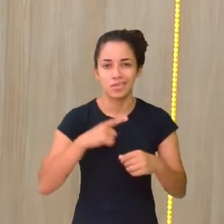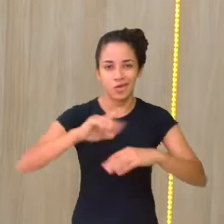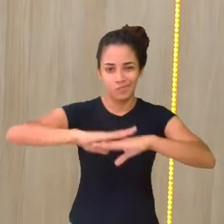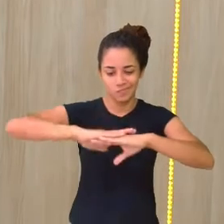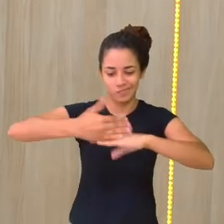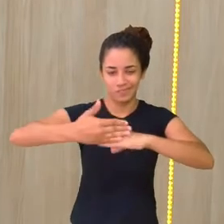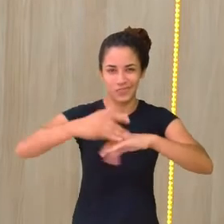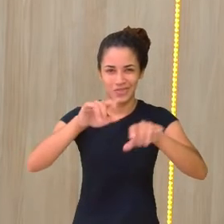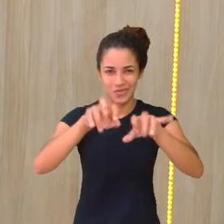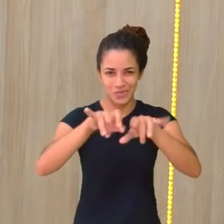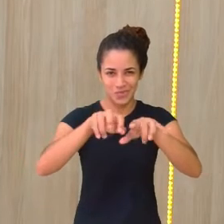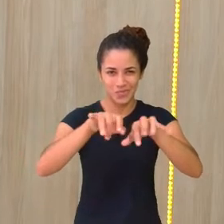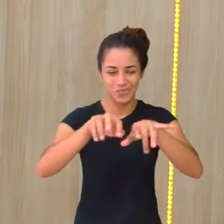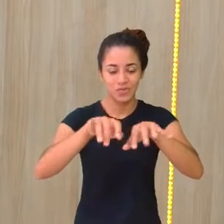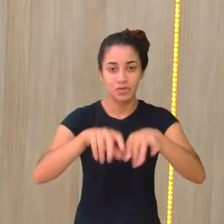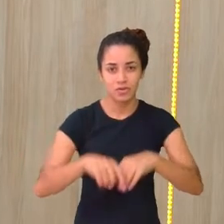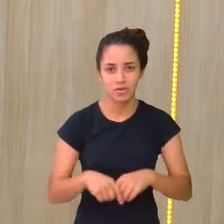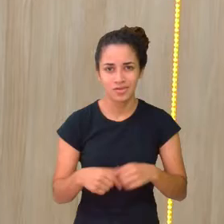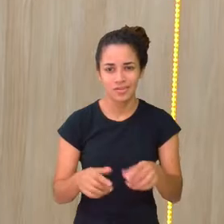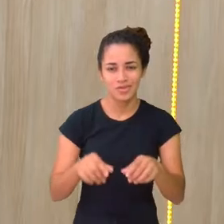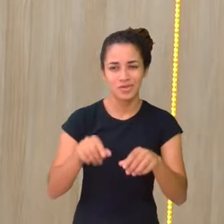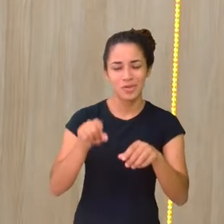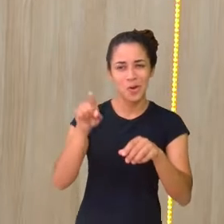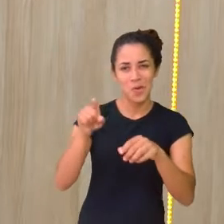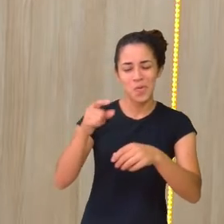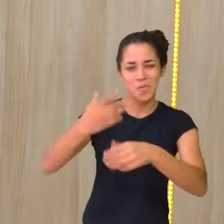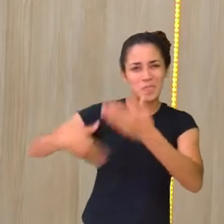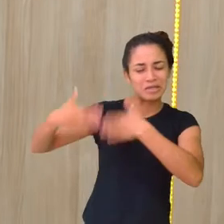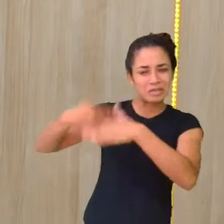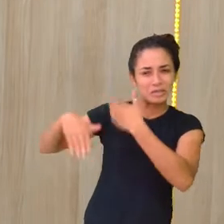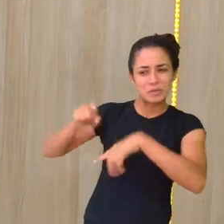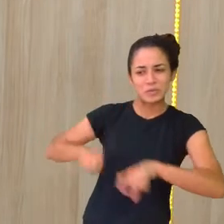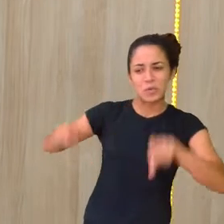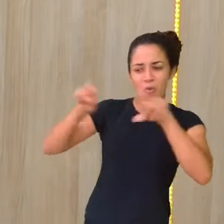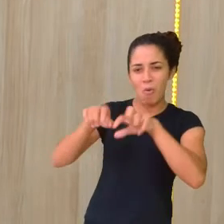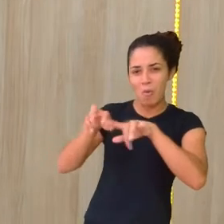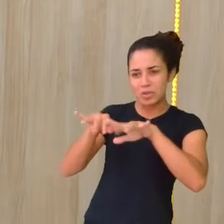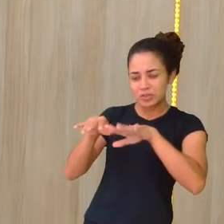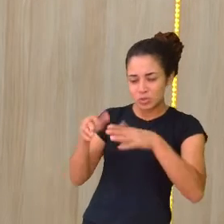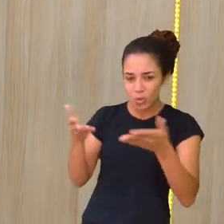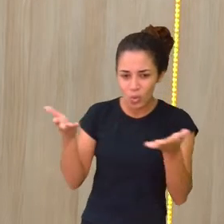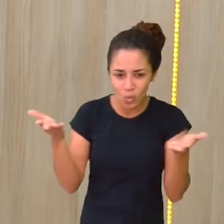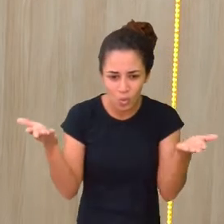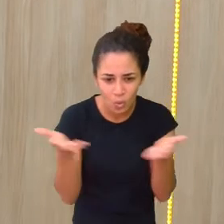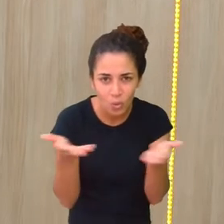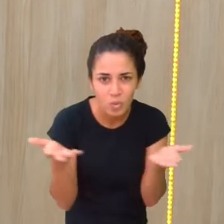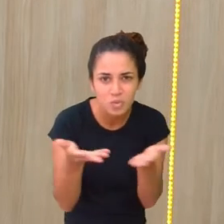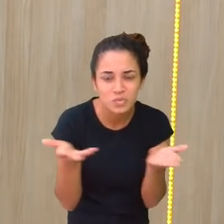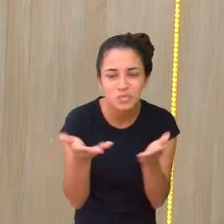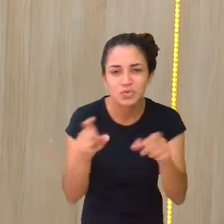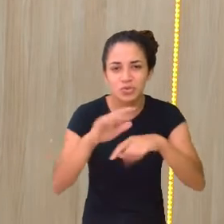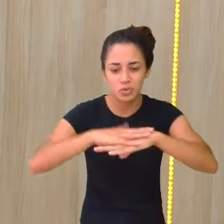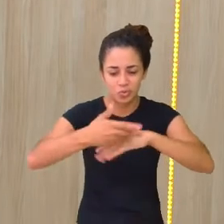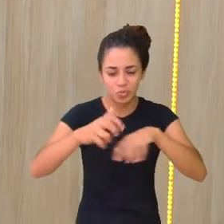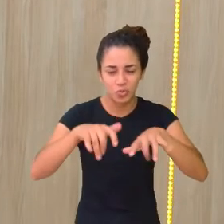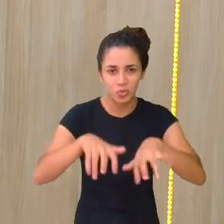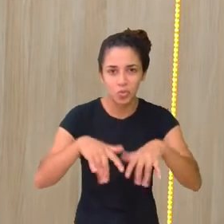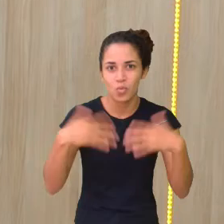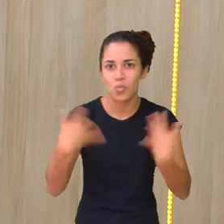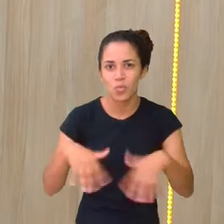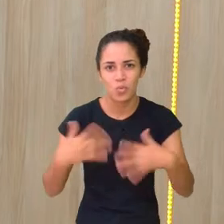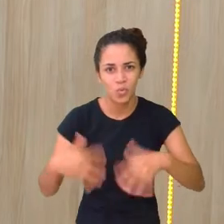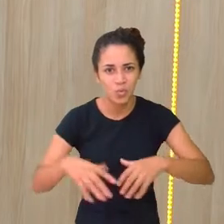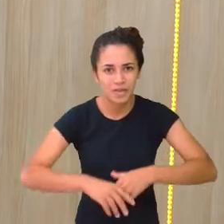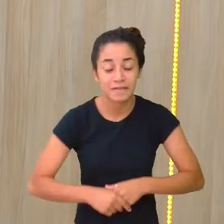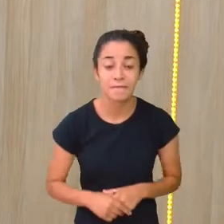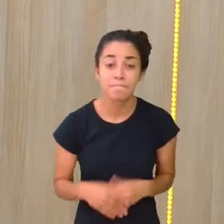né? O que é o notebook comparado com aquele computadorzinho que a gente fazia o curso Tem aquele tubo enorme para trás.